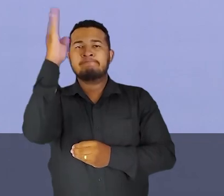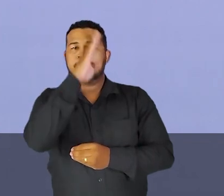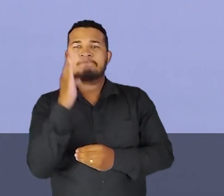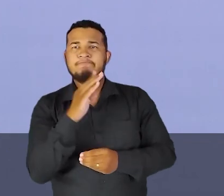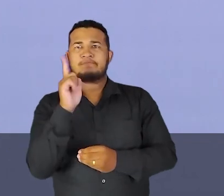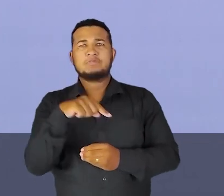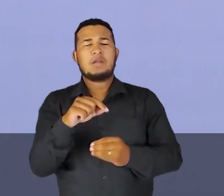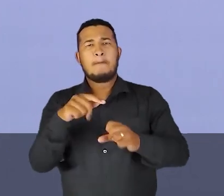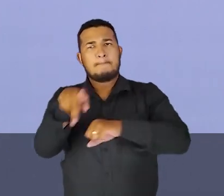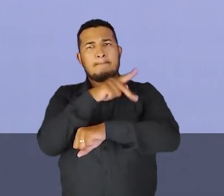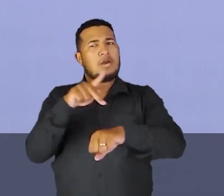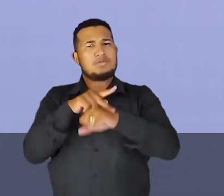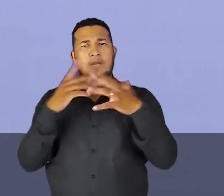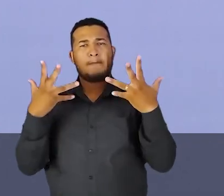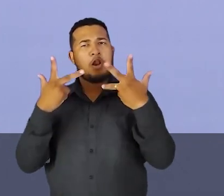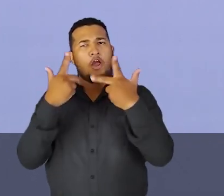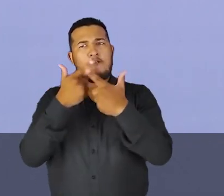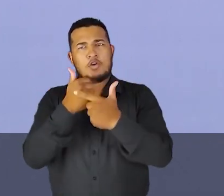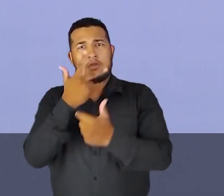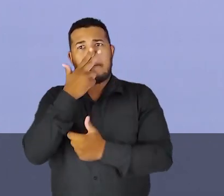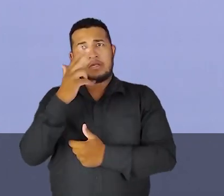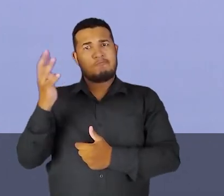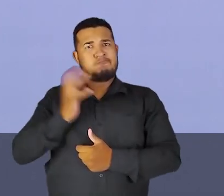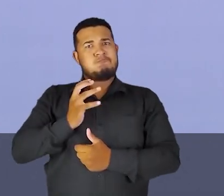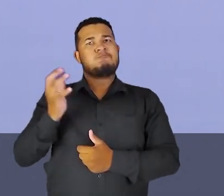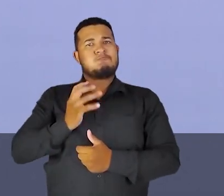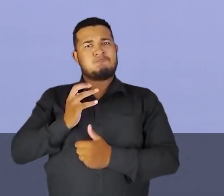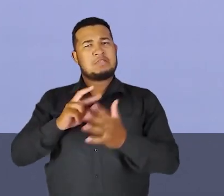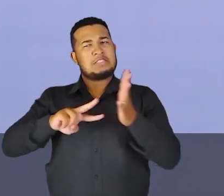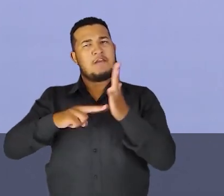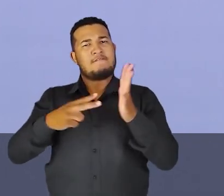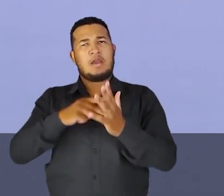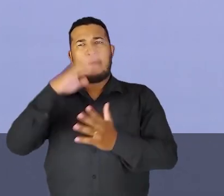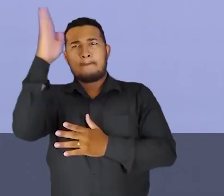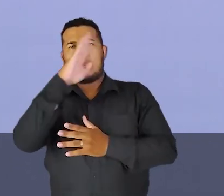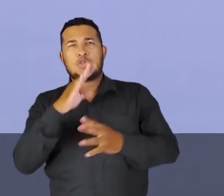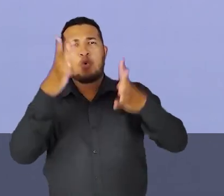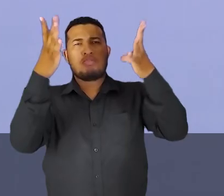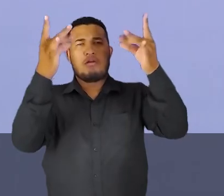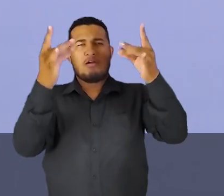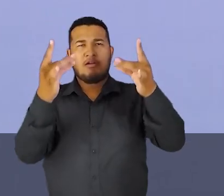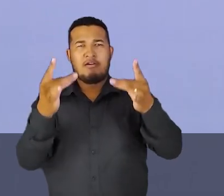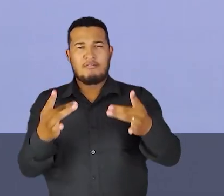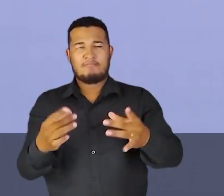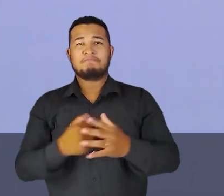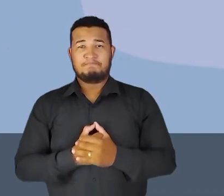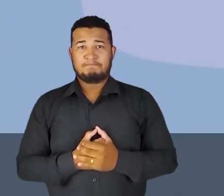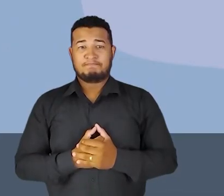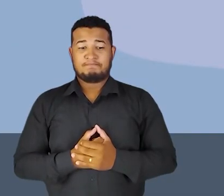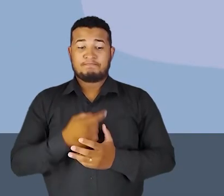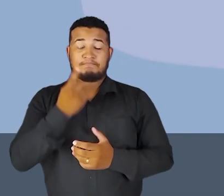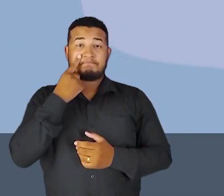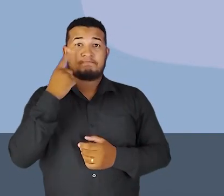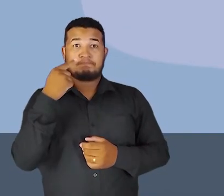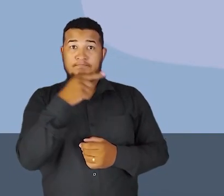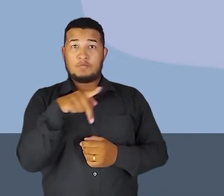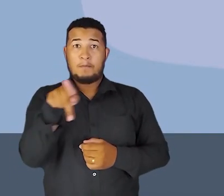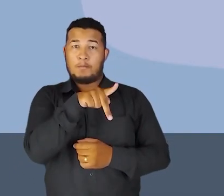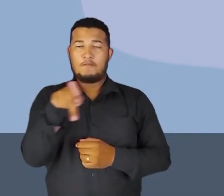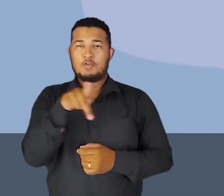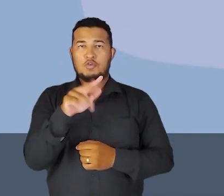é um país maravilhoso, próspero, ou seja, ele descreveu o Brasil. Veja na sua tela a fala do